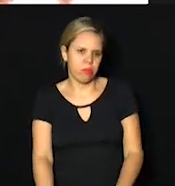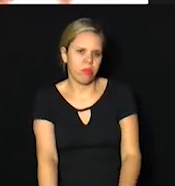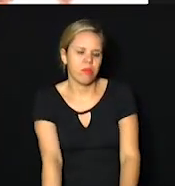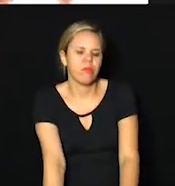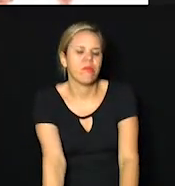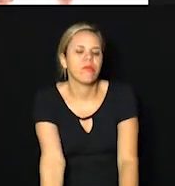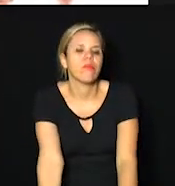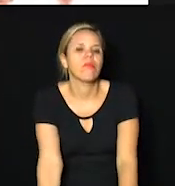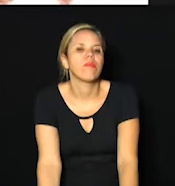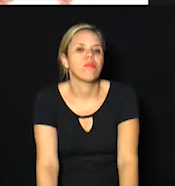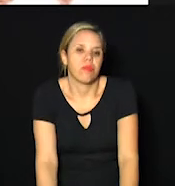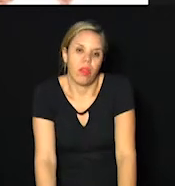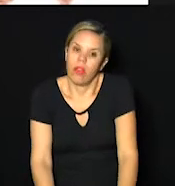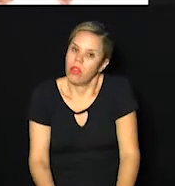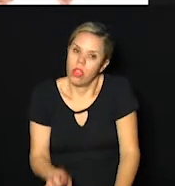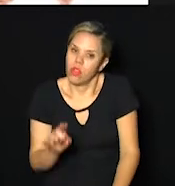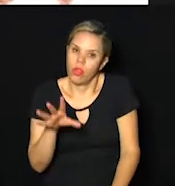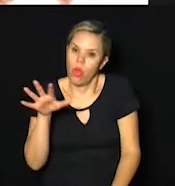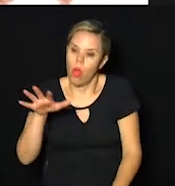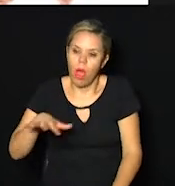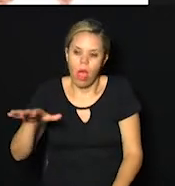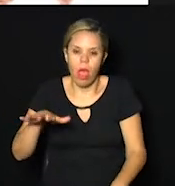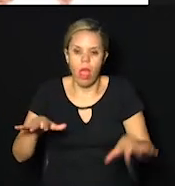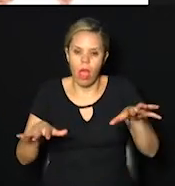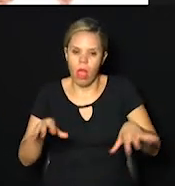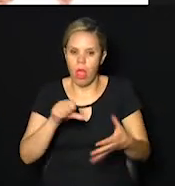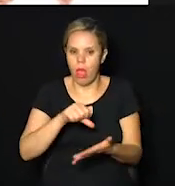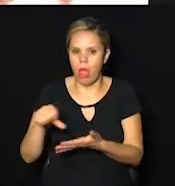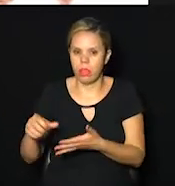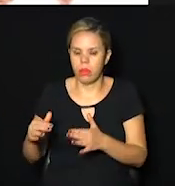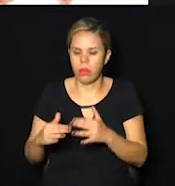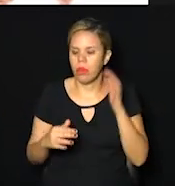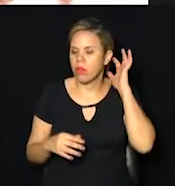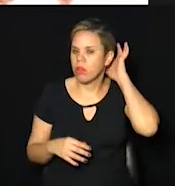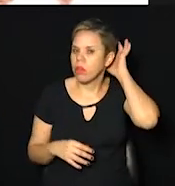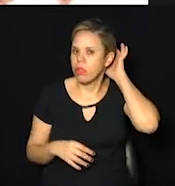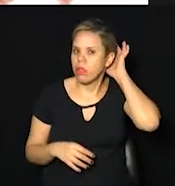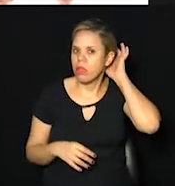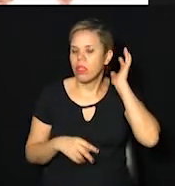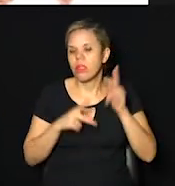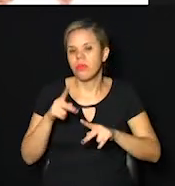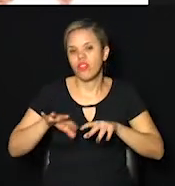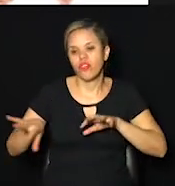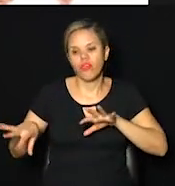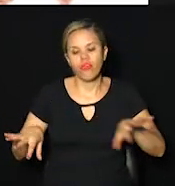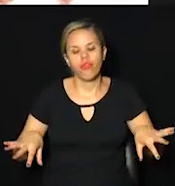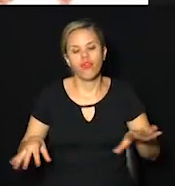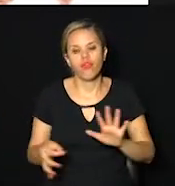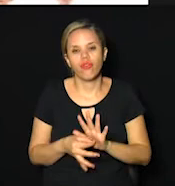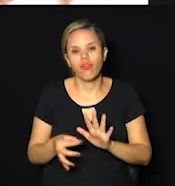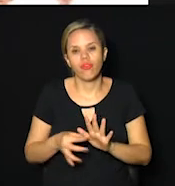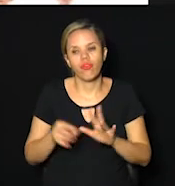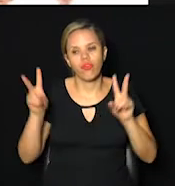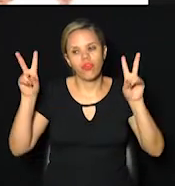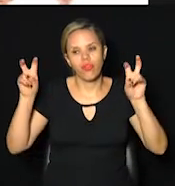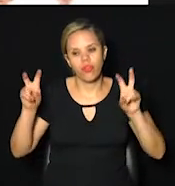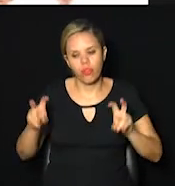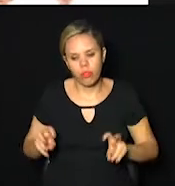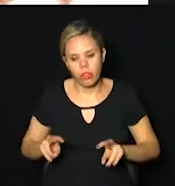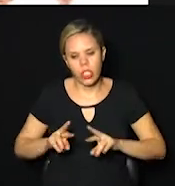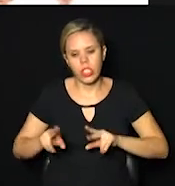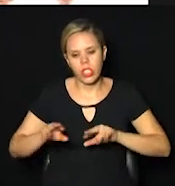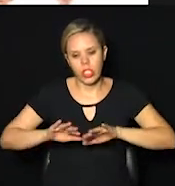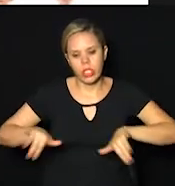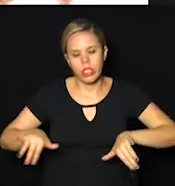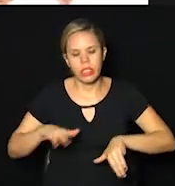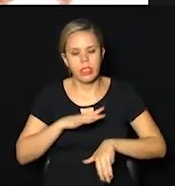Mas pode não ser só a região. Pode ser também que as pessoas estejam divididas de acordo com temas da cidade, né? Então,